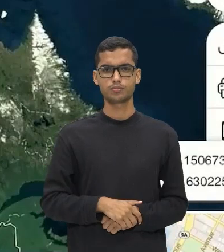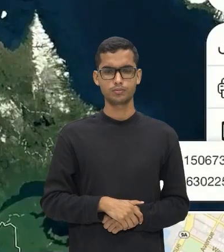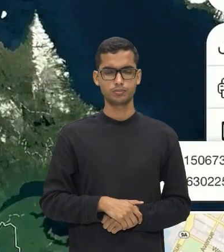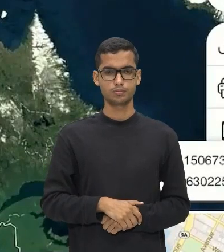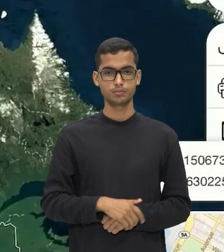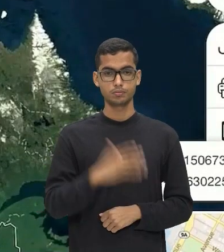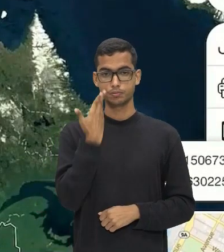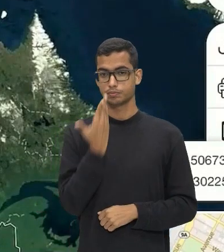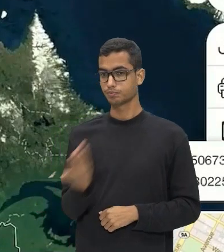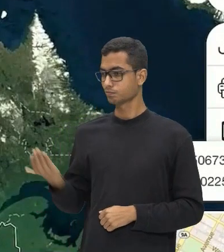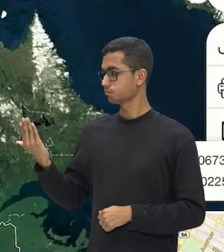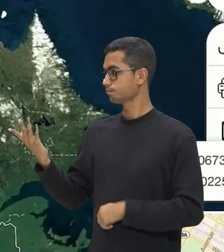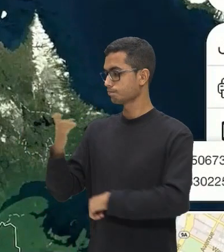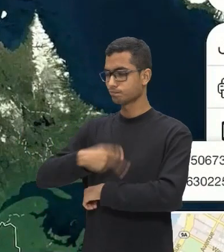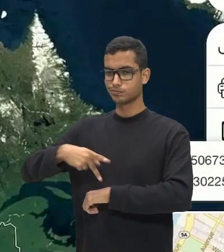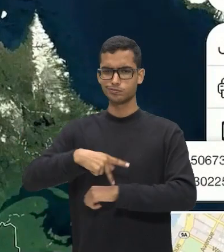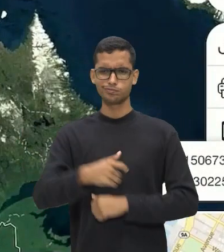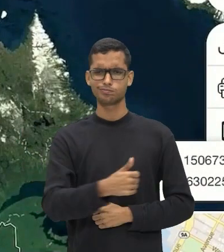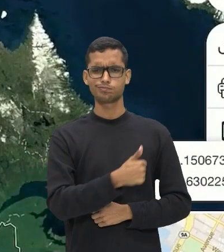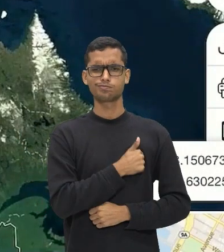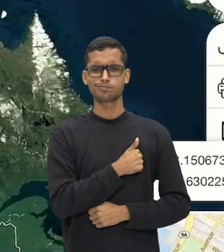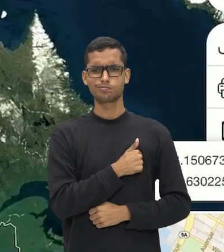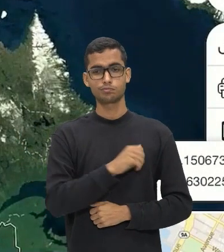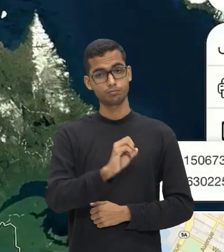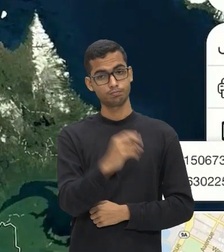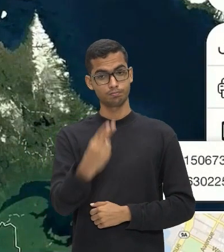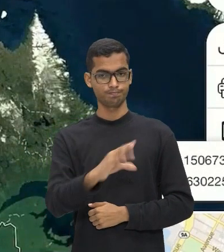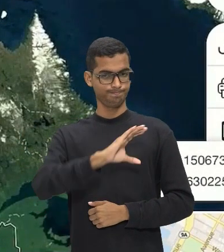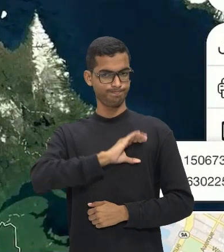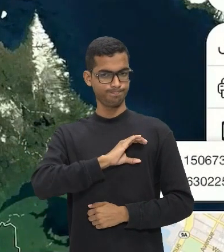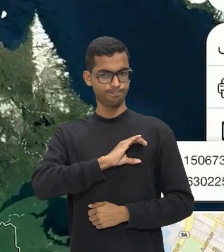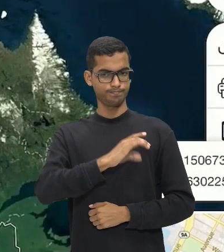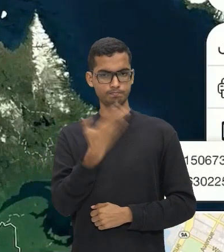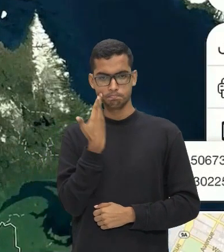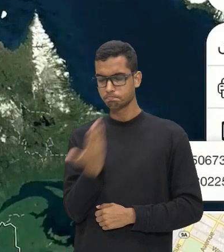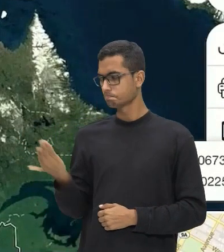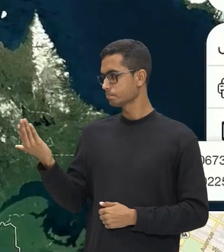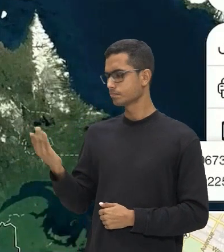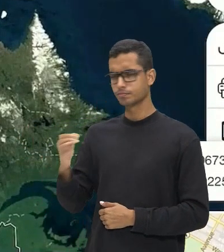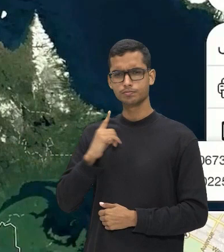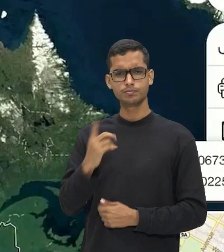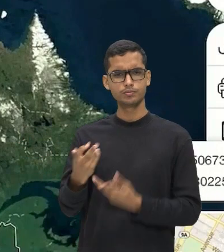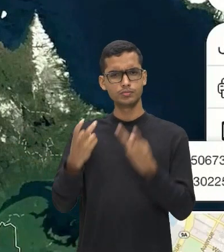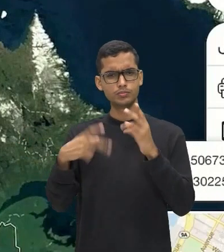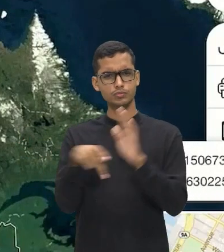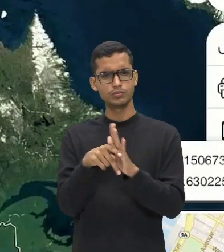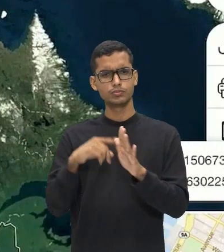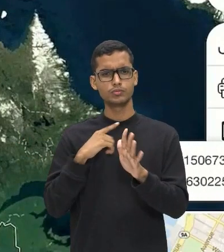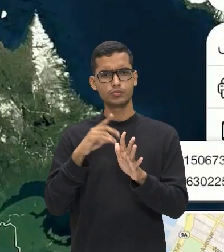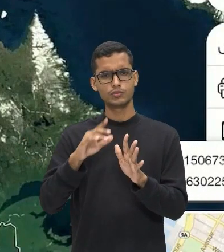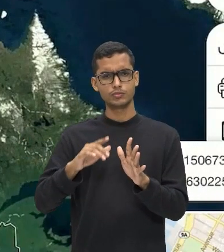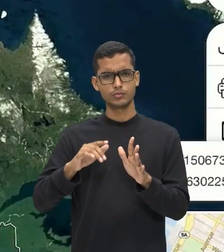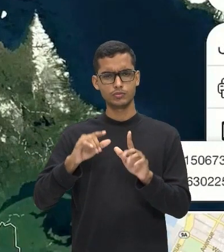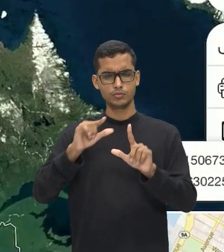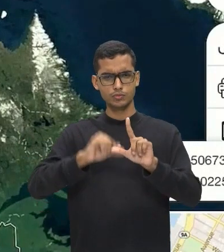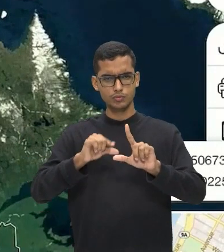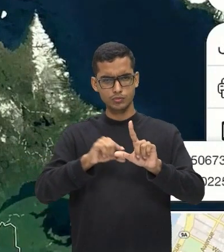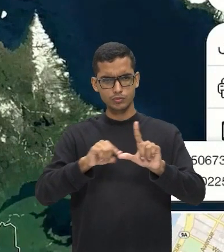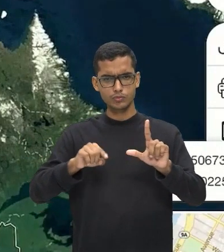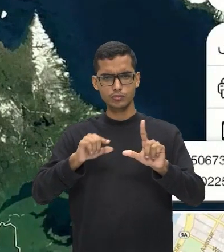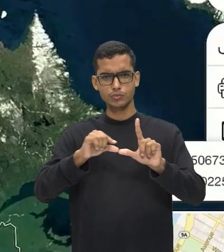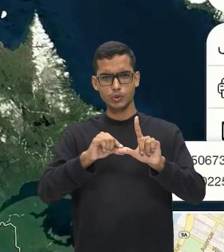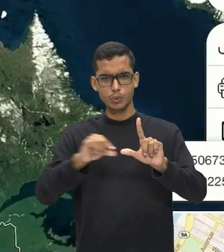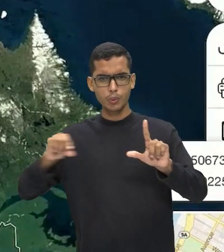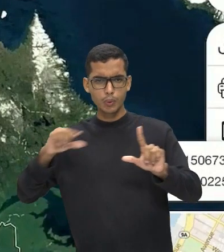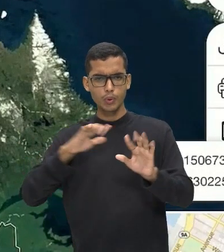país Canadá e aí eu vou ter essa informação. O Canadá está dividido, cada linha tracejada dessa indica um limite